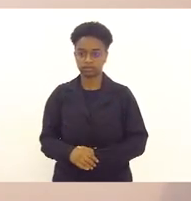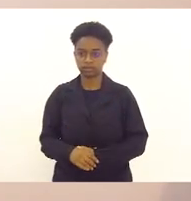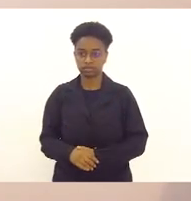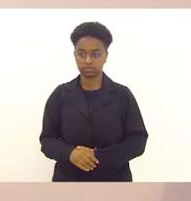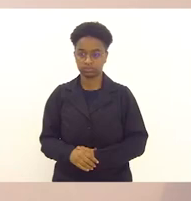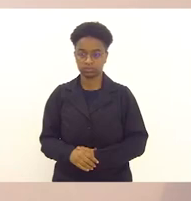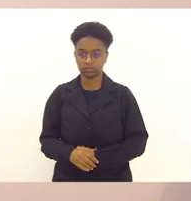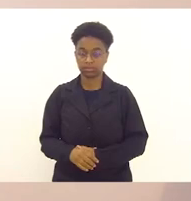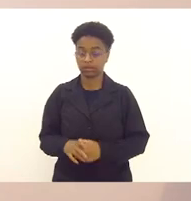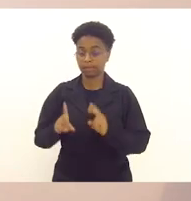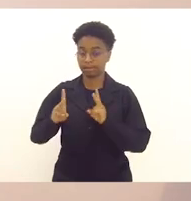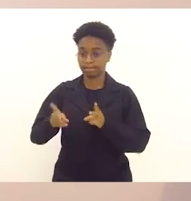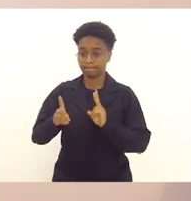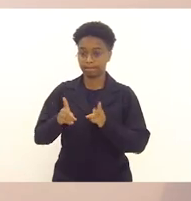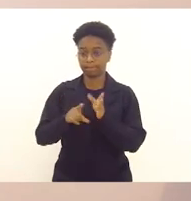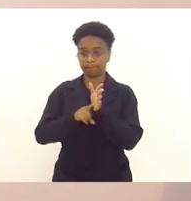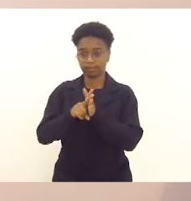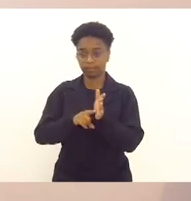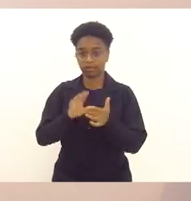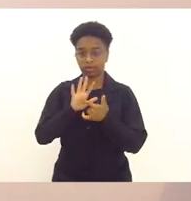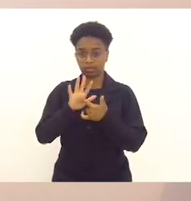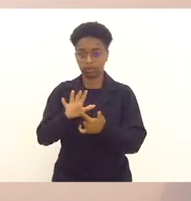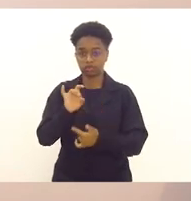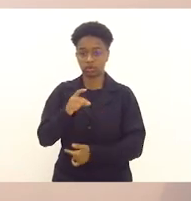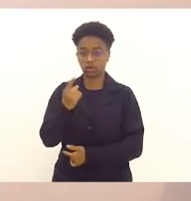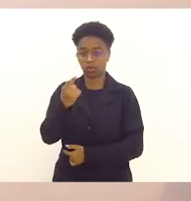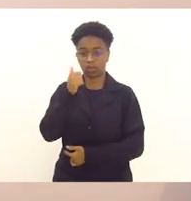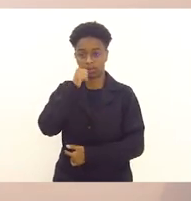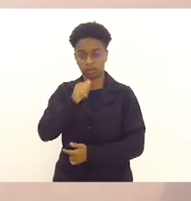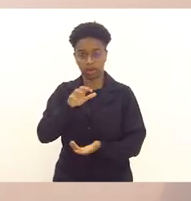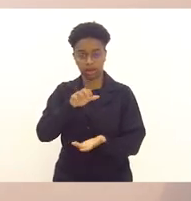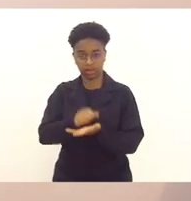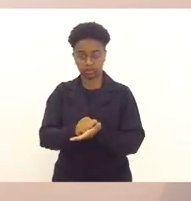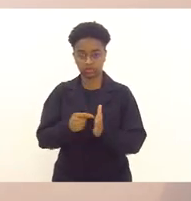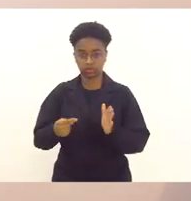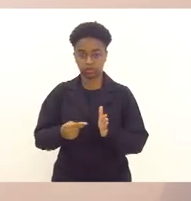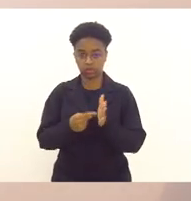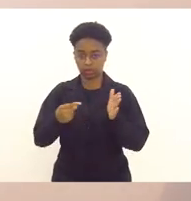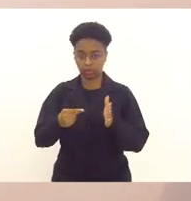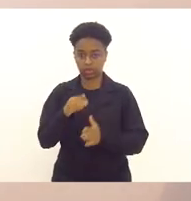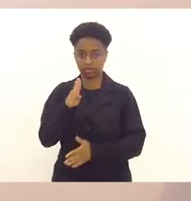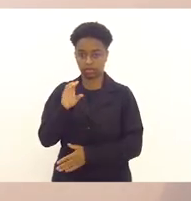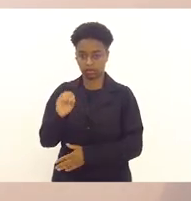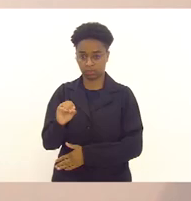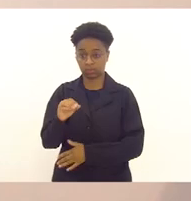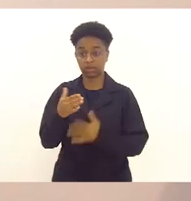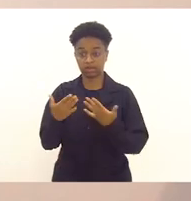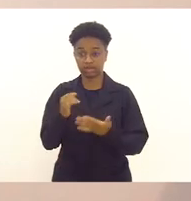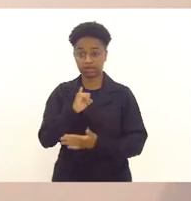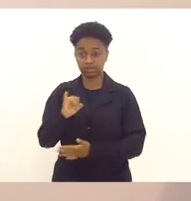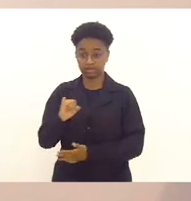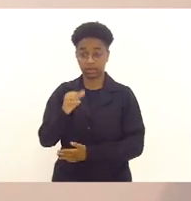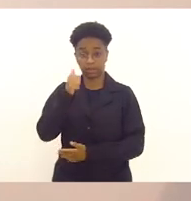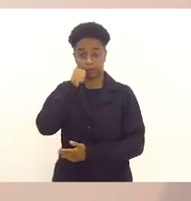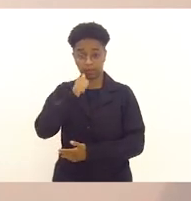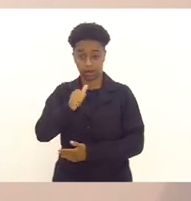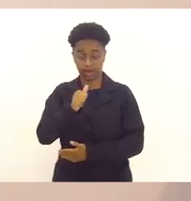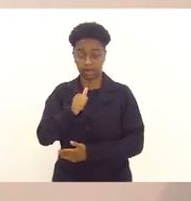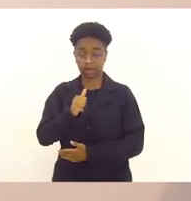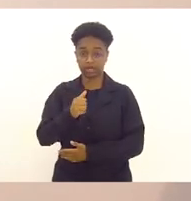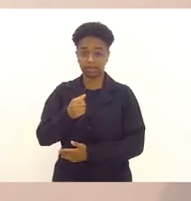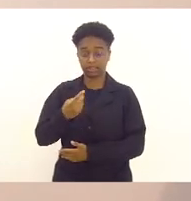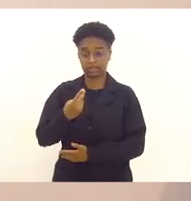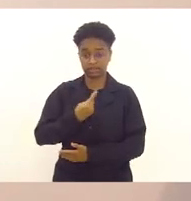o mesmo mapeamento aponta que apenas uma mulher fez o boletim de ocorrência se para uma mulher X